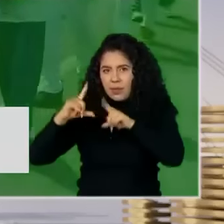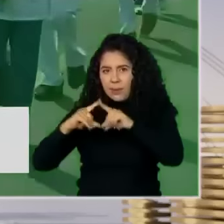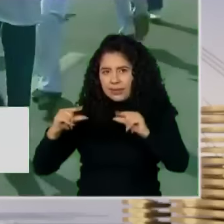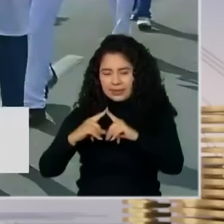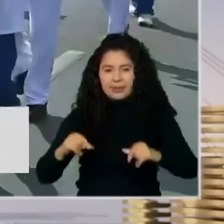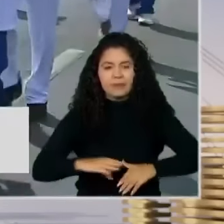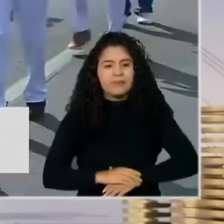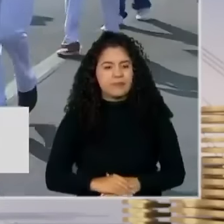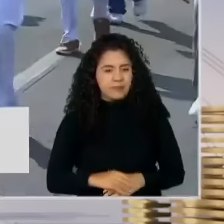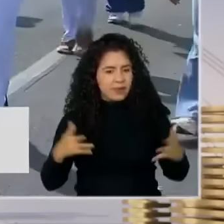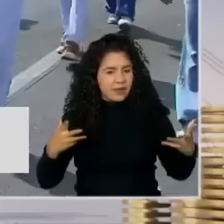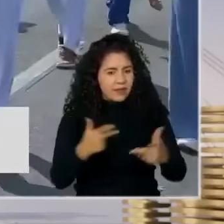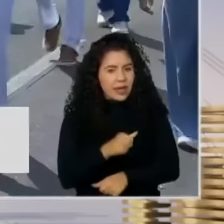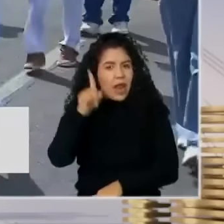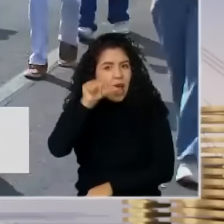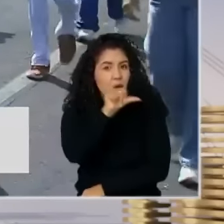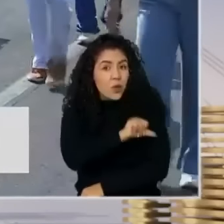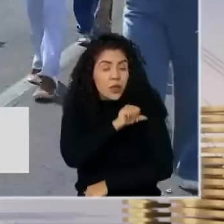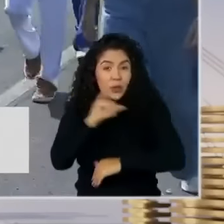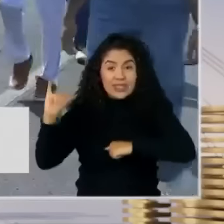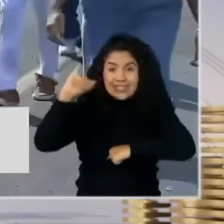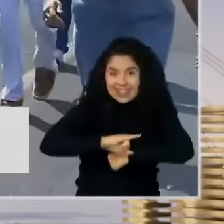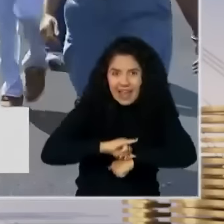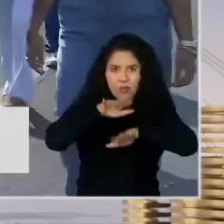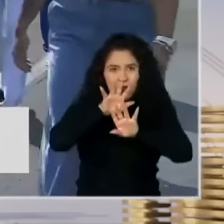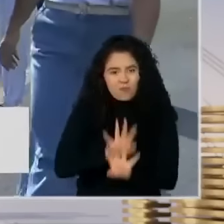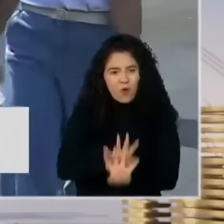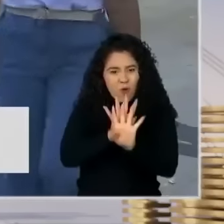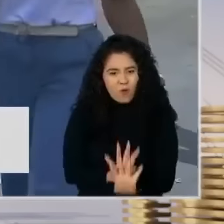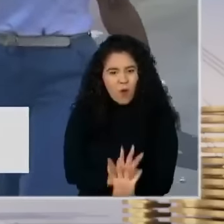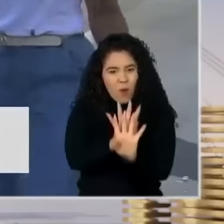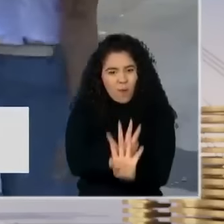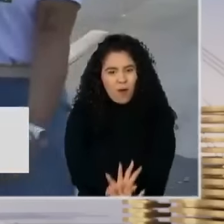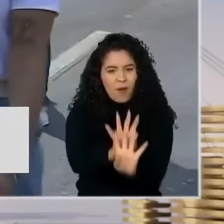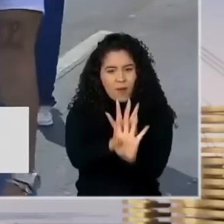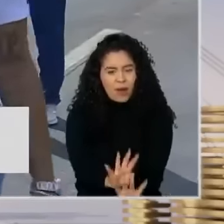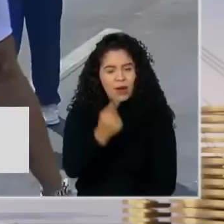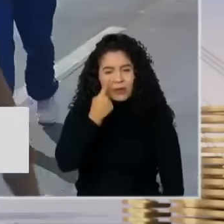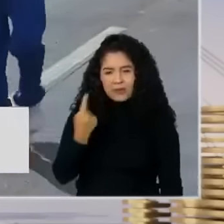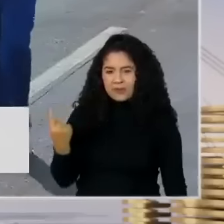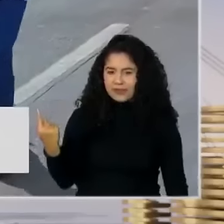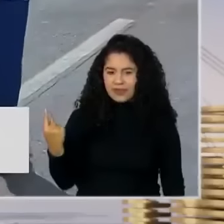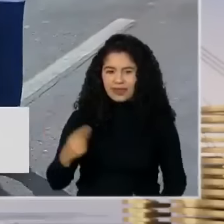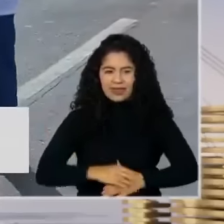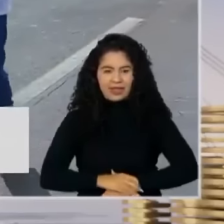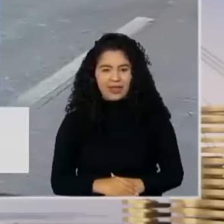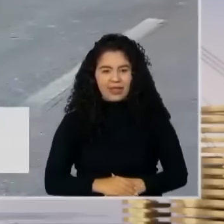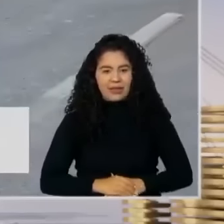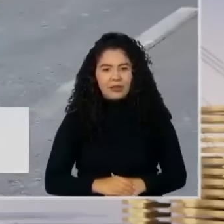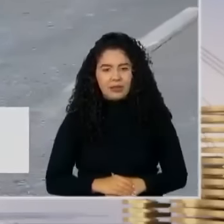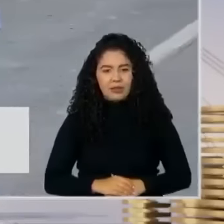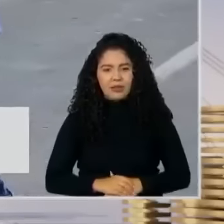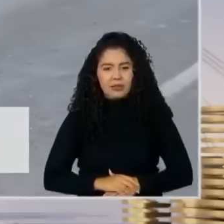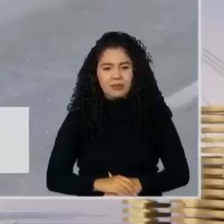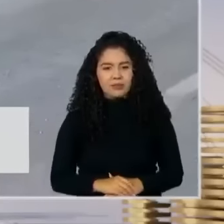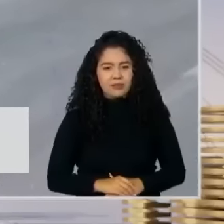governo que se coloca como um governo defensor da democracia e que quer